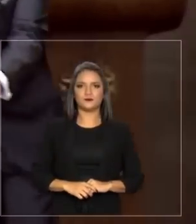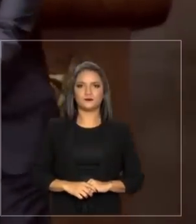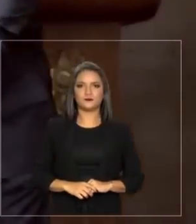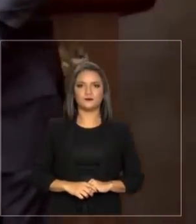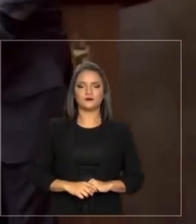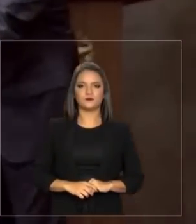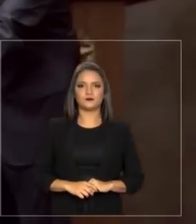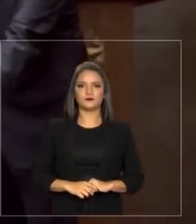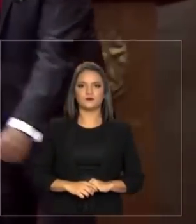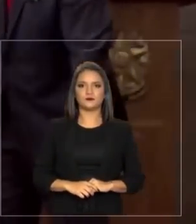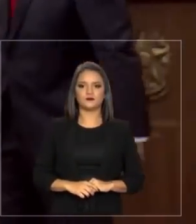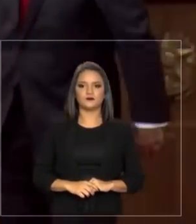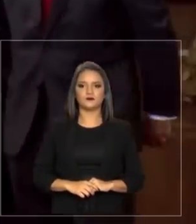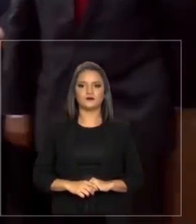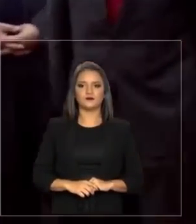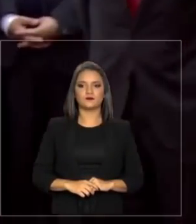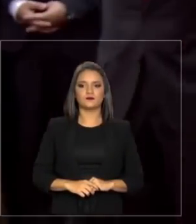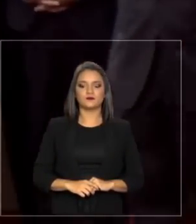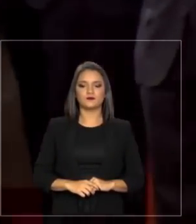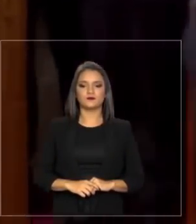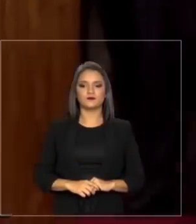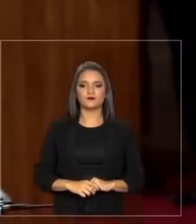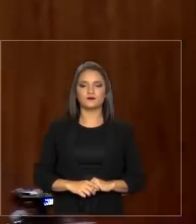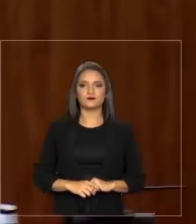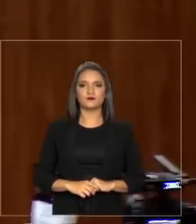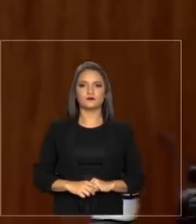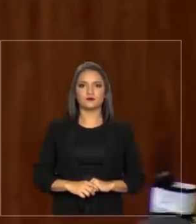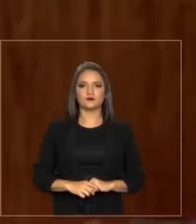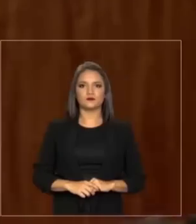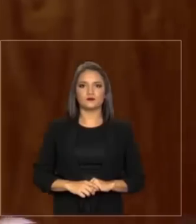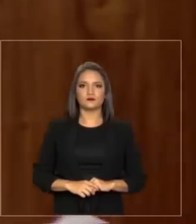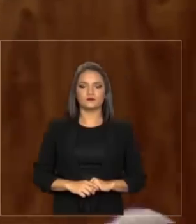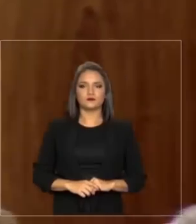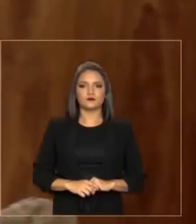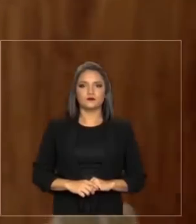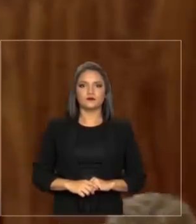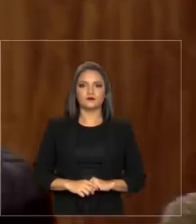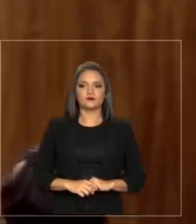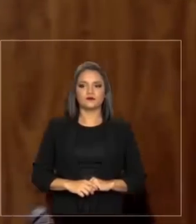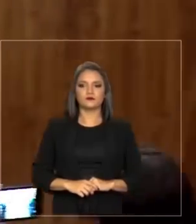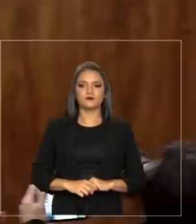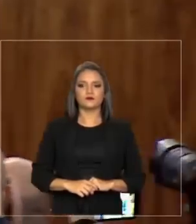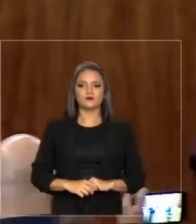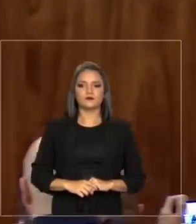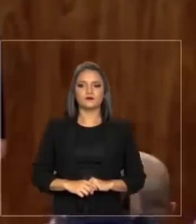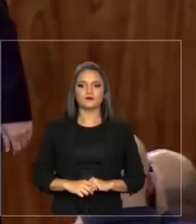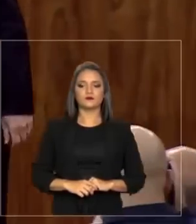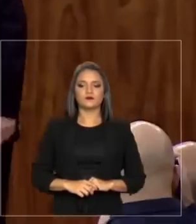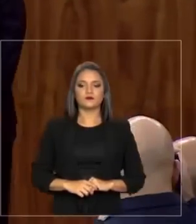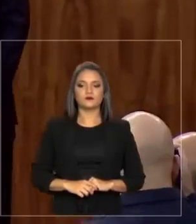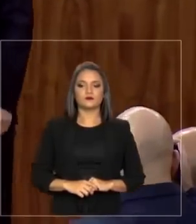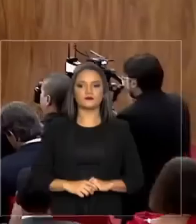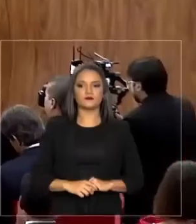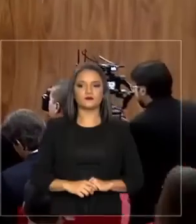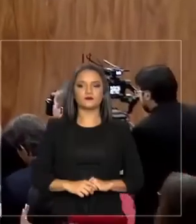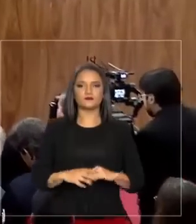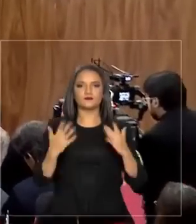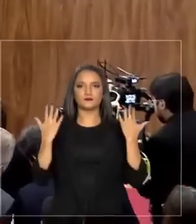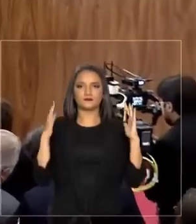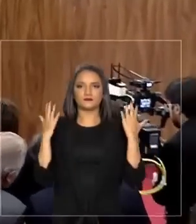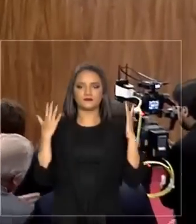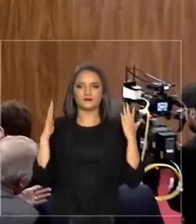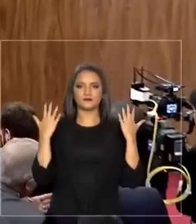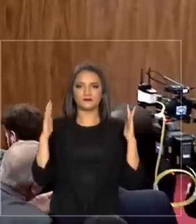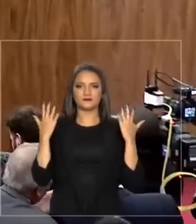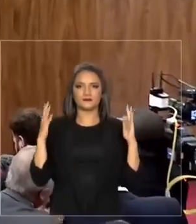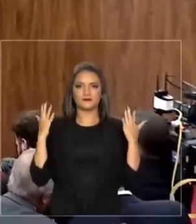o ato finaliza o processo eleitoral e habilita Lula e Alckmin a tomar posse como presidente e vice-presidente da República no